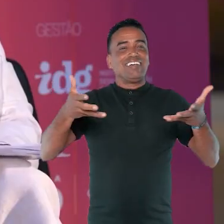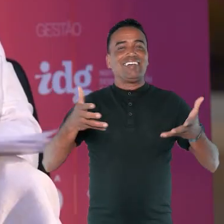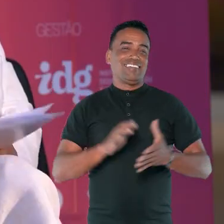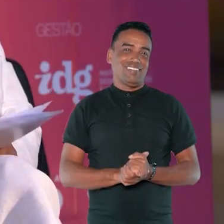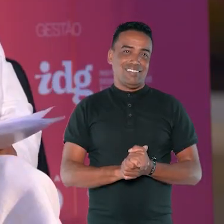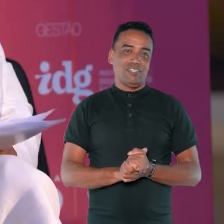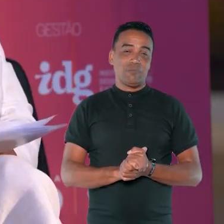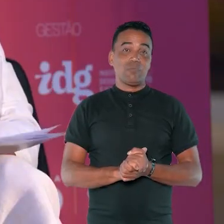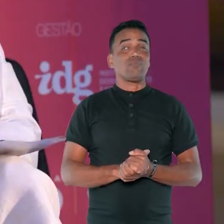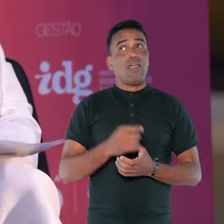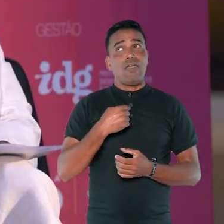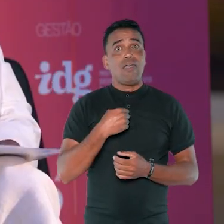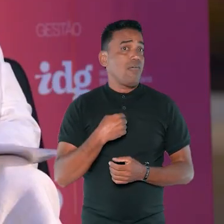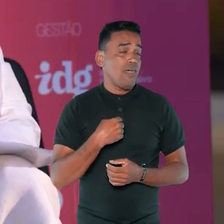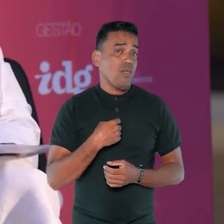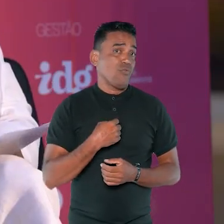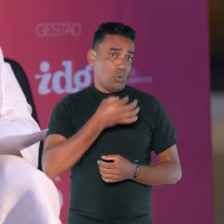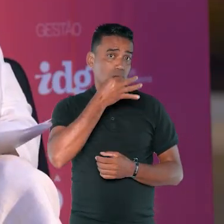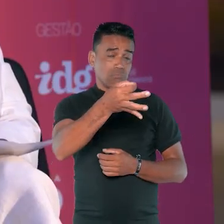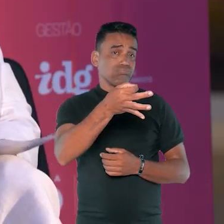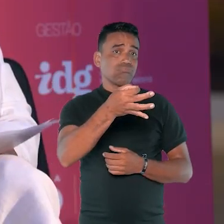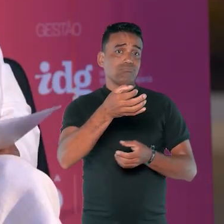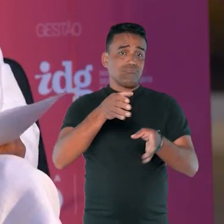E eu fico com essa mensagem